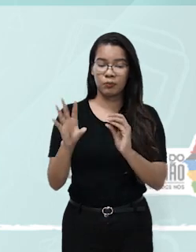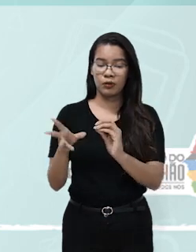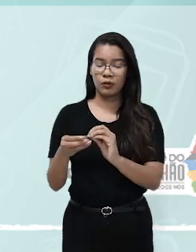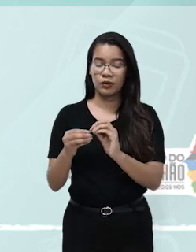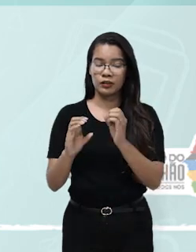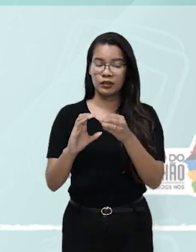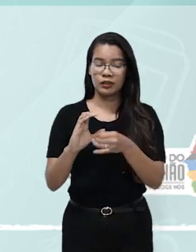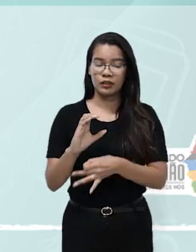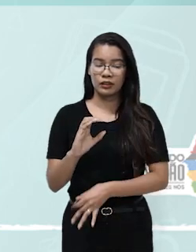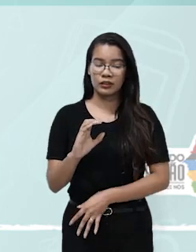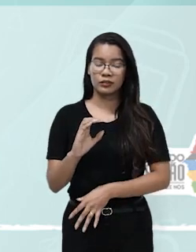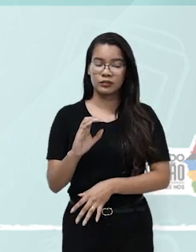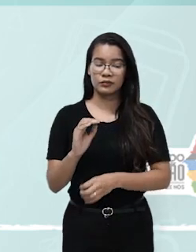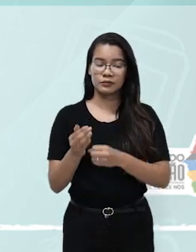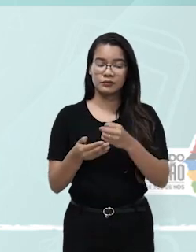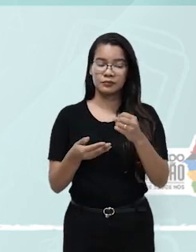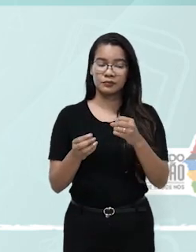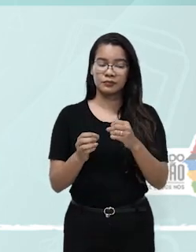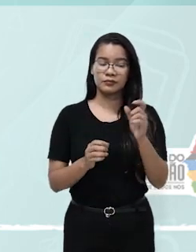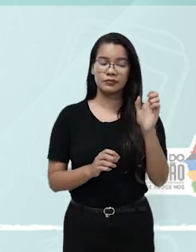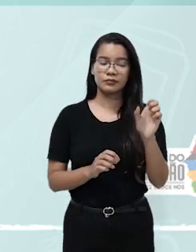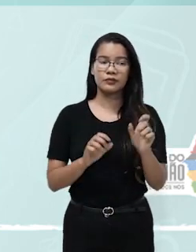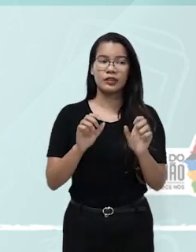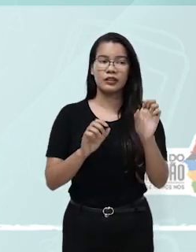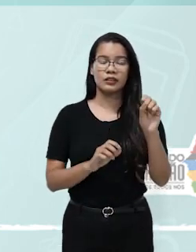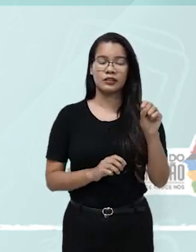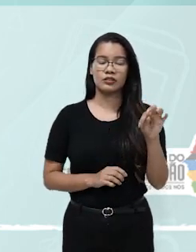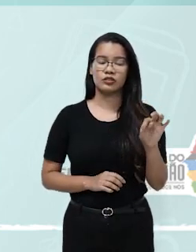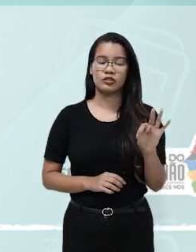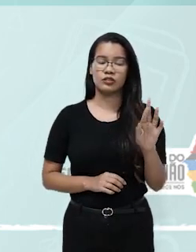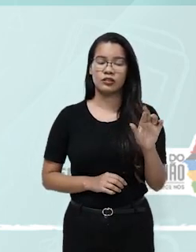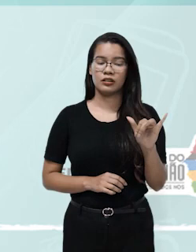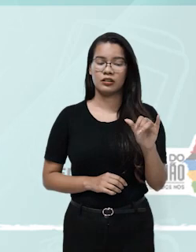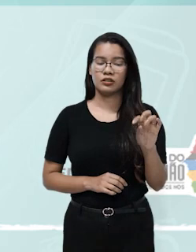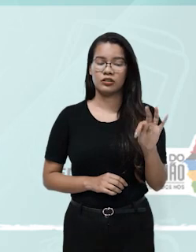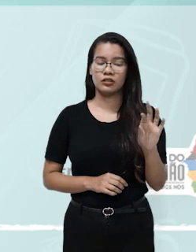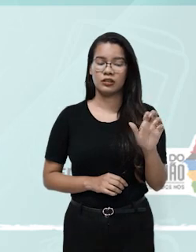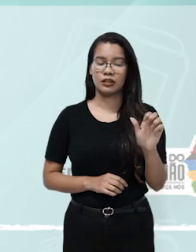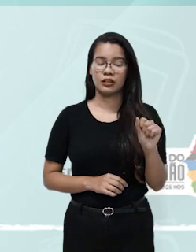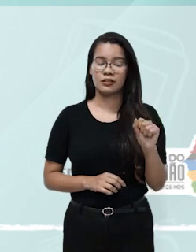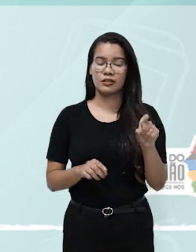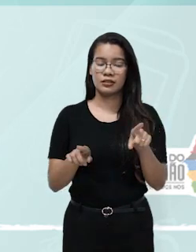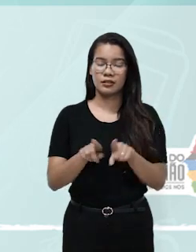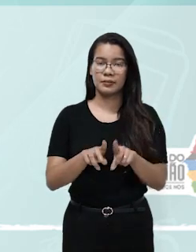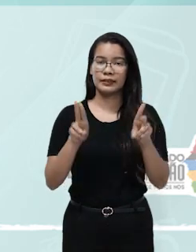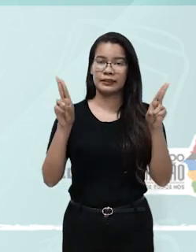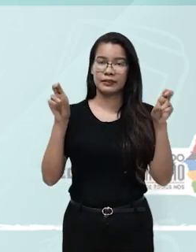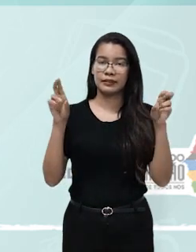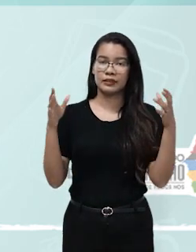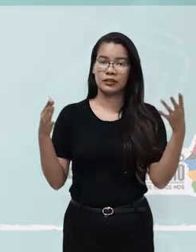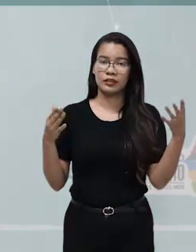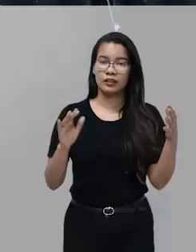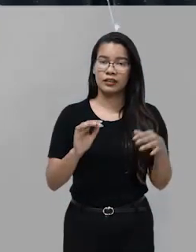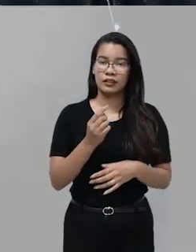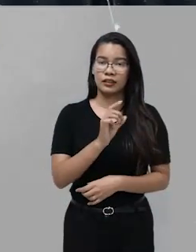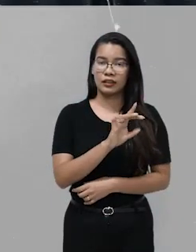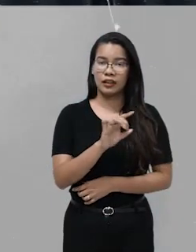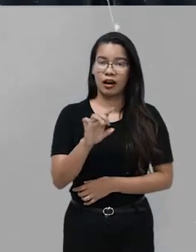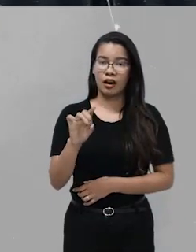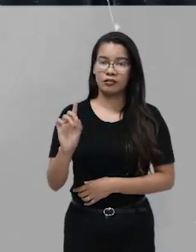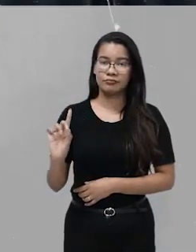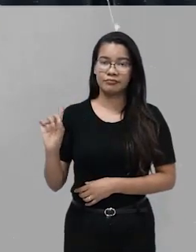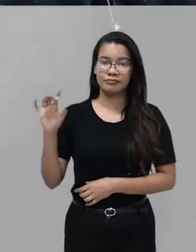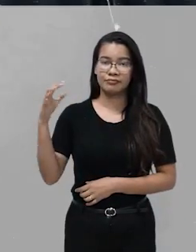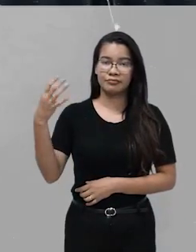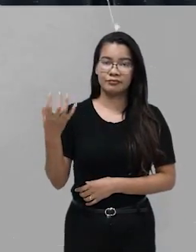características composicionais, estilísticas e temáticas. Então, para cada situação que eu vou usar um texto, eu vou falar de um jeito, né?